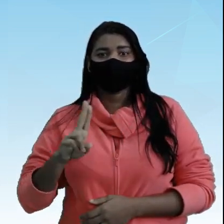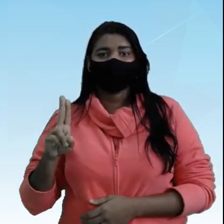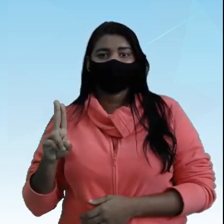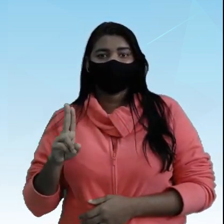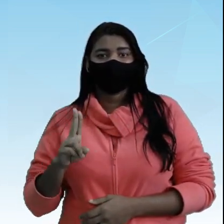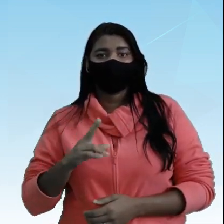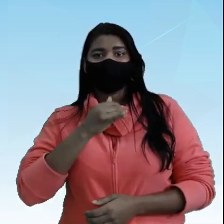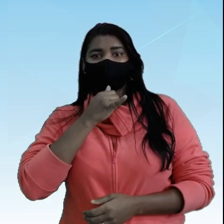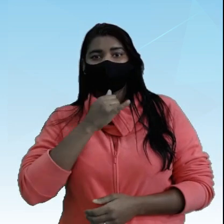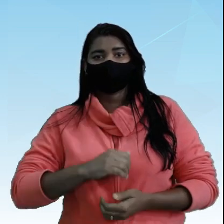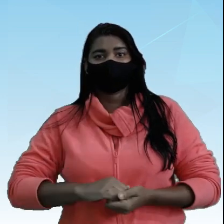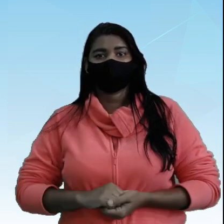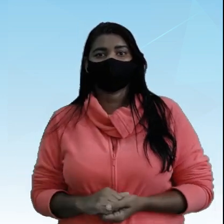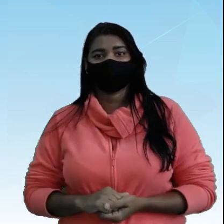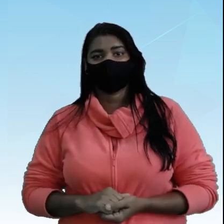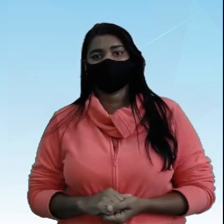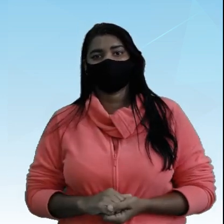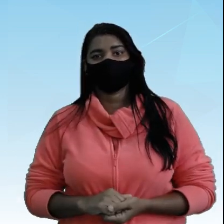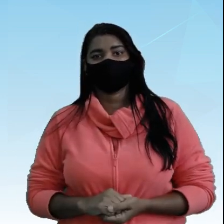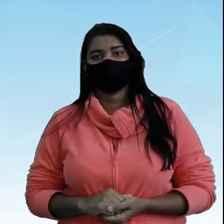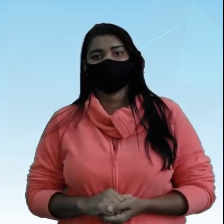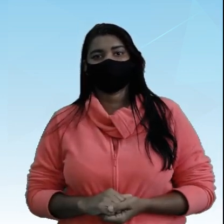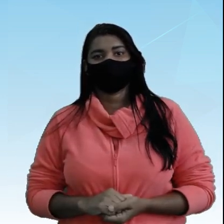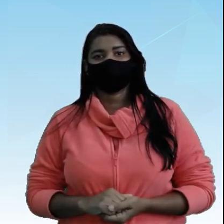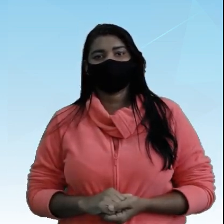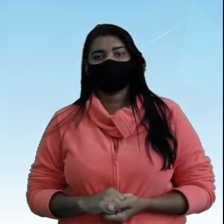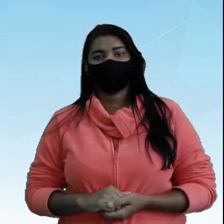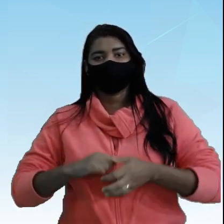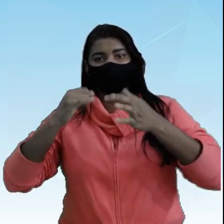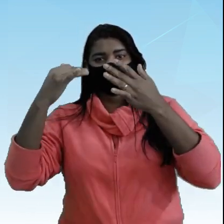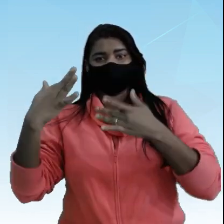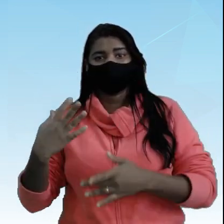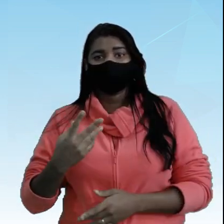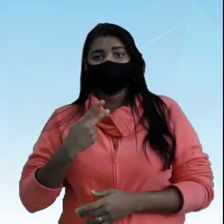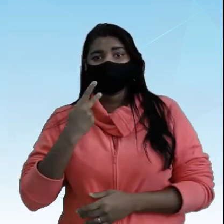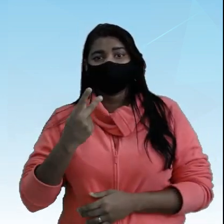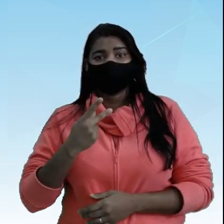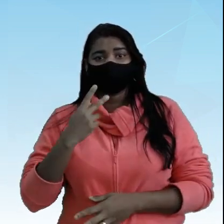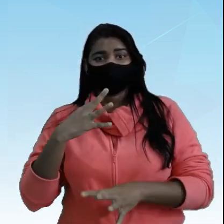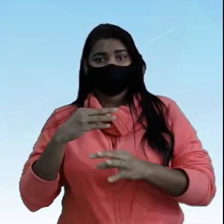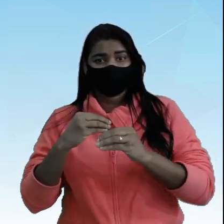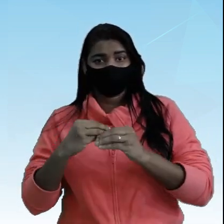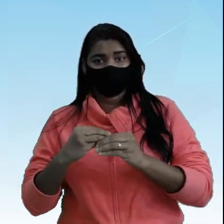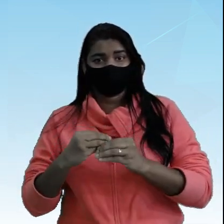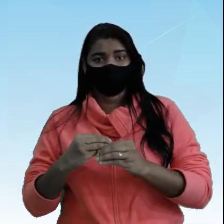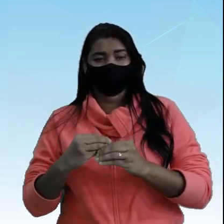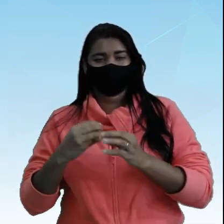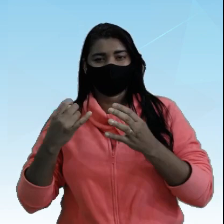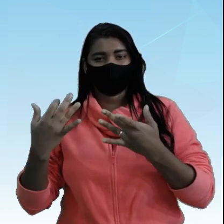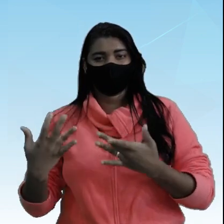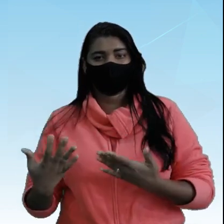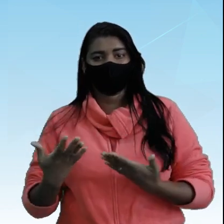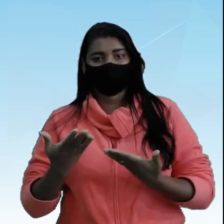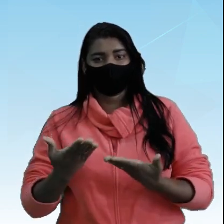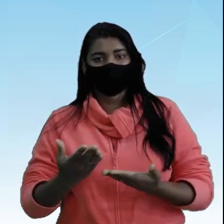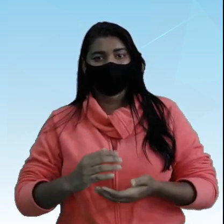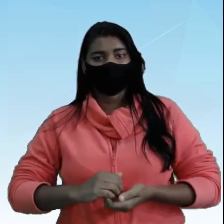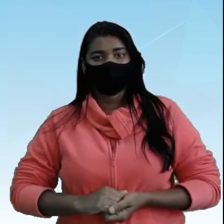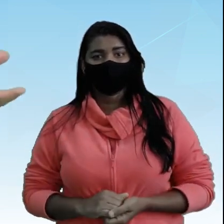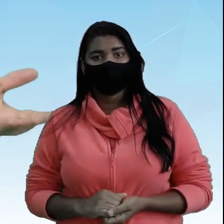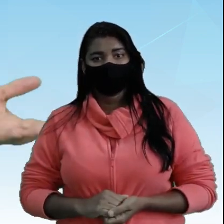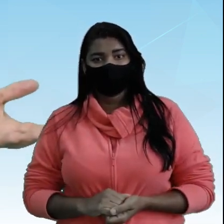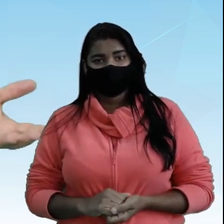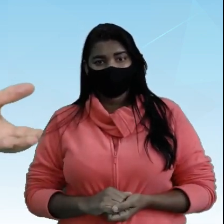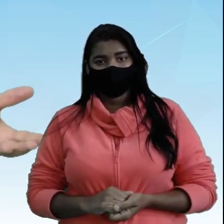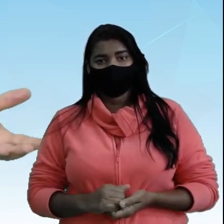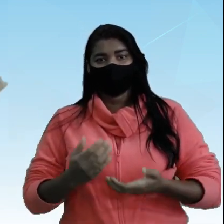tipo assim, tipo assim. Aí você já sabe, se falou tipo assim, é fulano de tal. Aí você diz fulano, aí a pessoa diz,